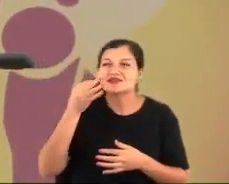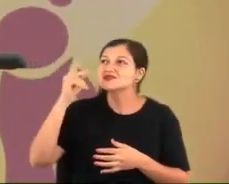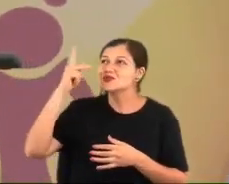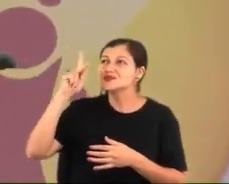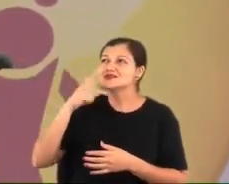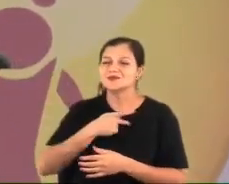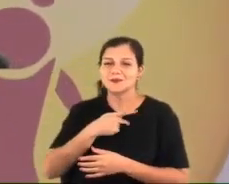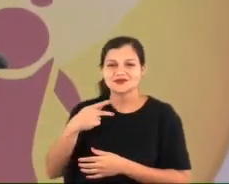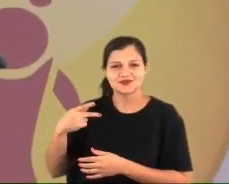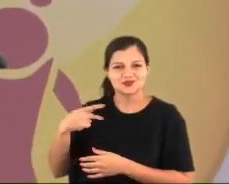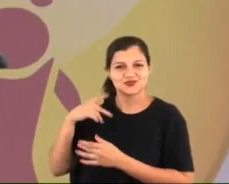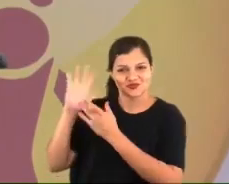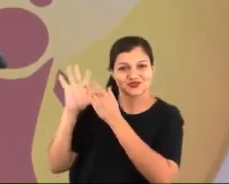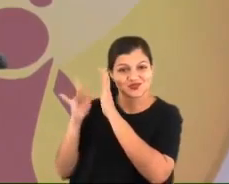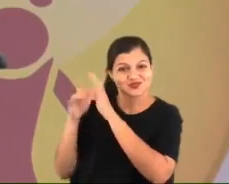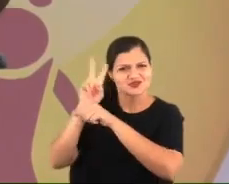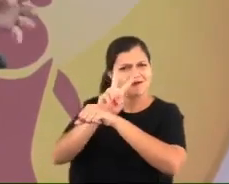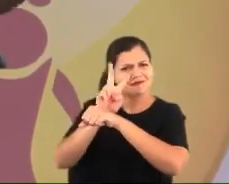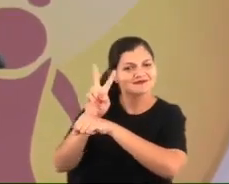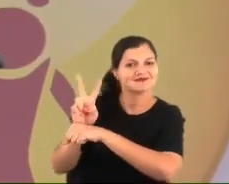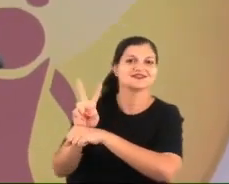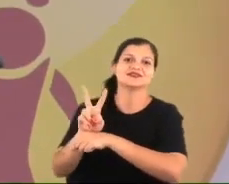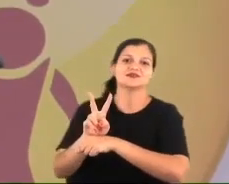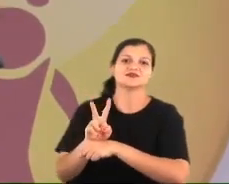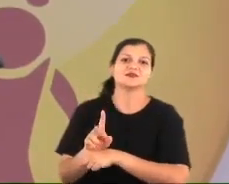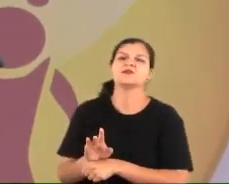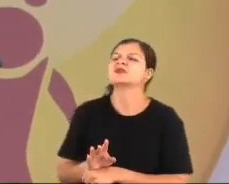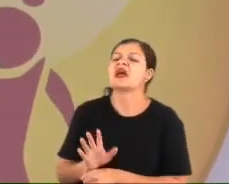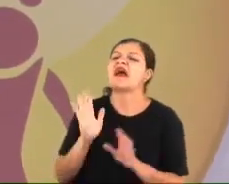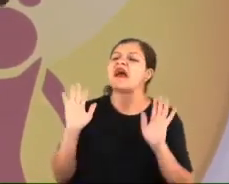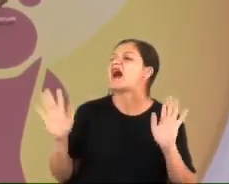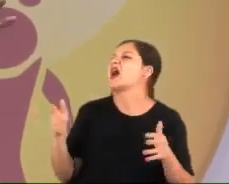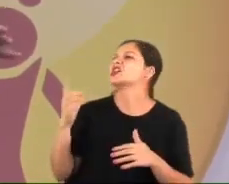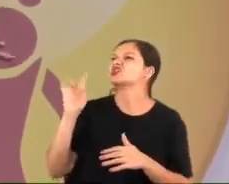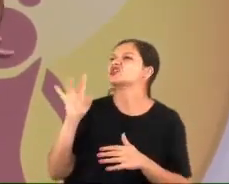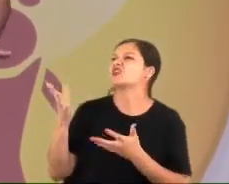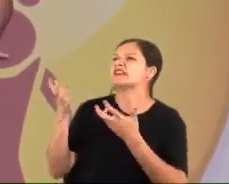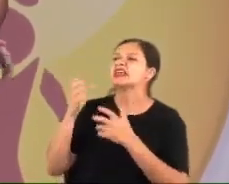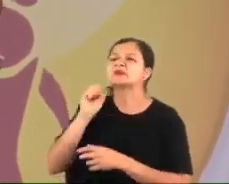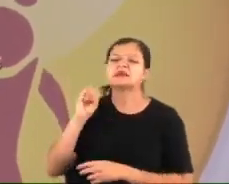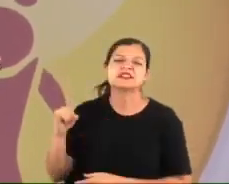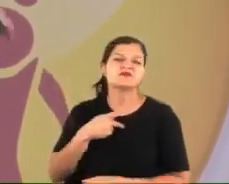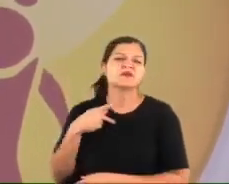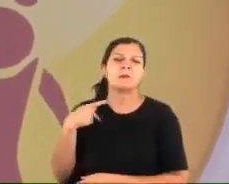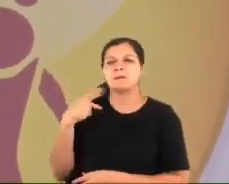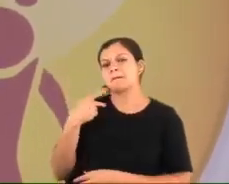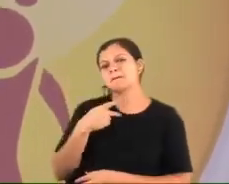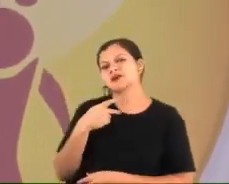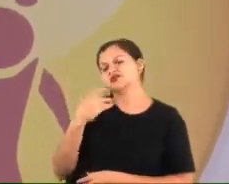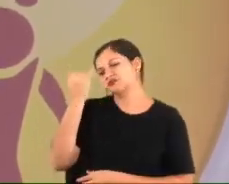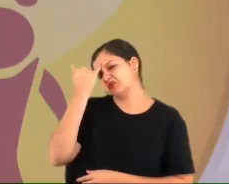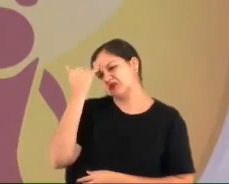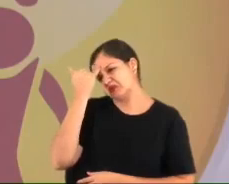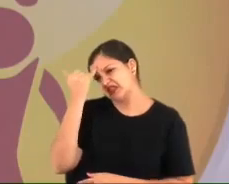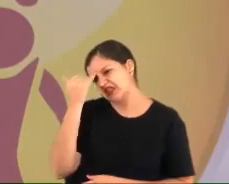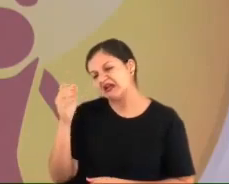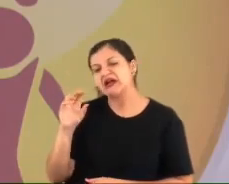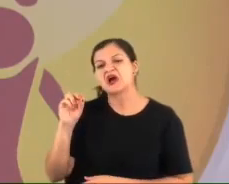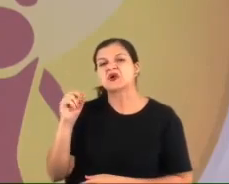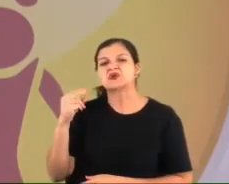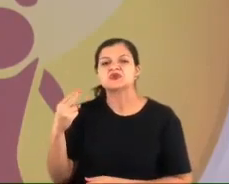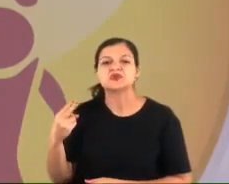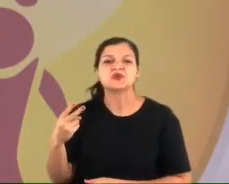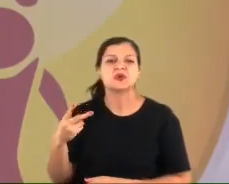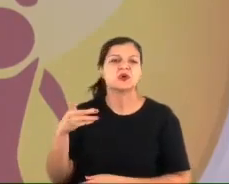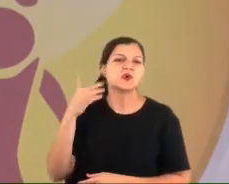você. Não fique só esperando. Se só quero se for o pastor Leandro ou o Denis aqui. Se não for esses que vêm me amar, eu não quero.